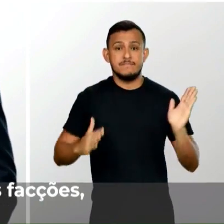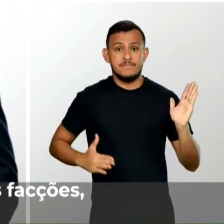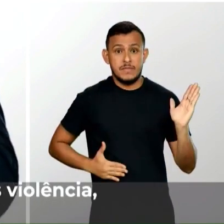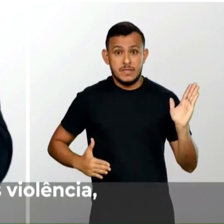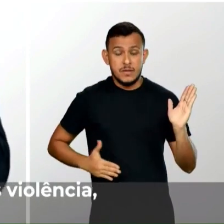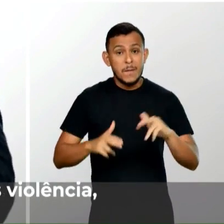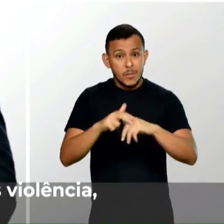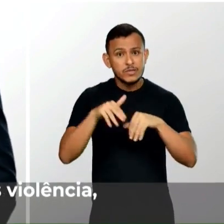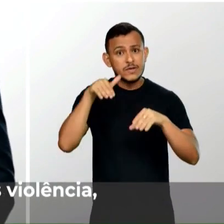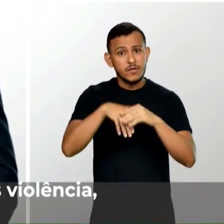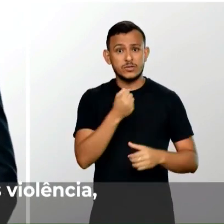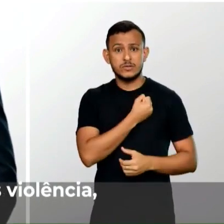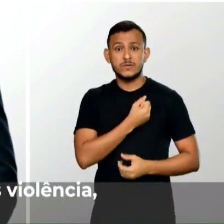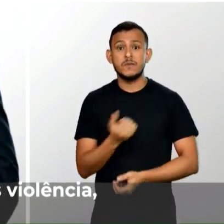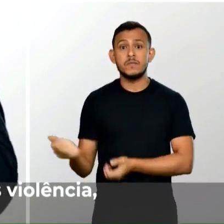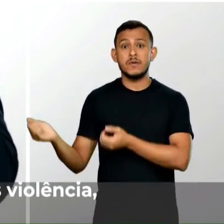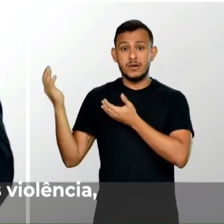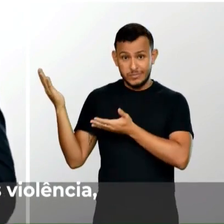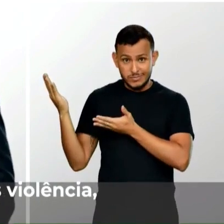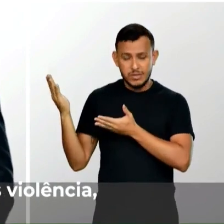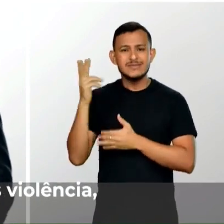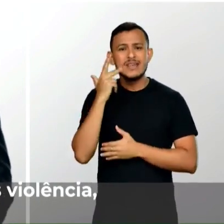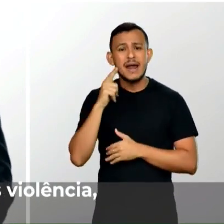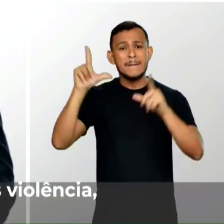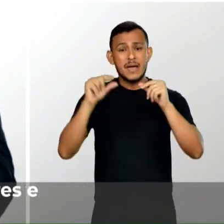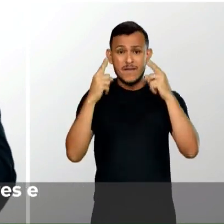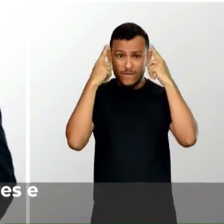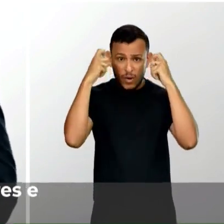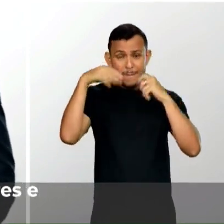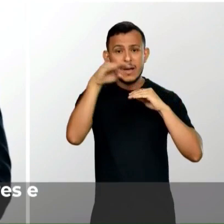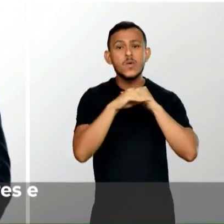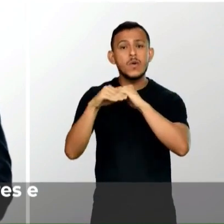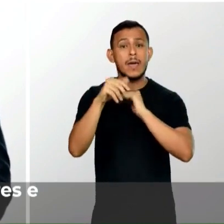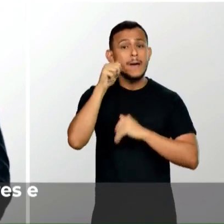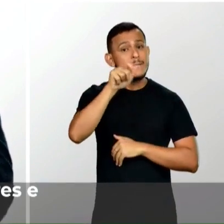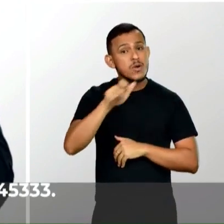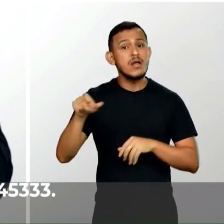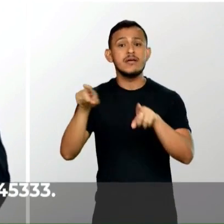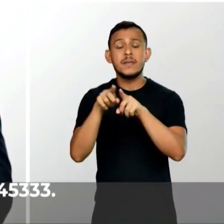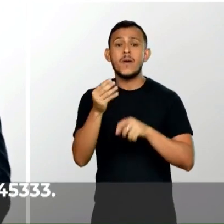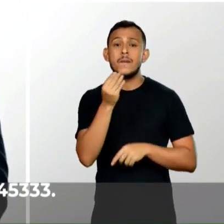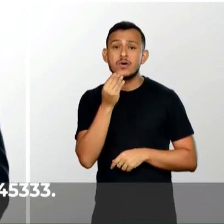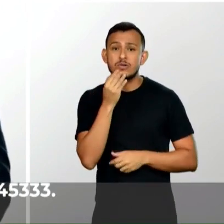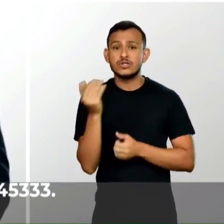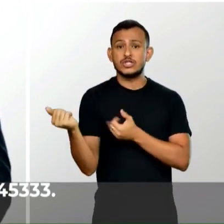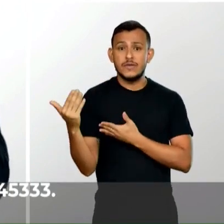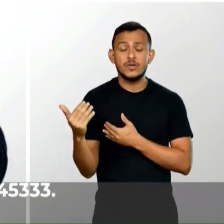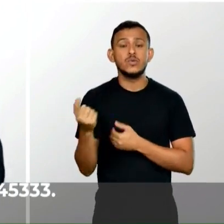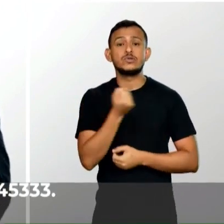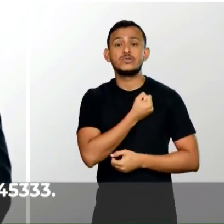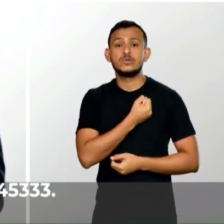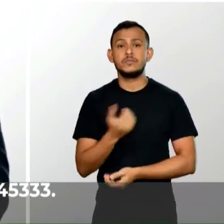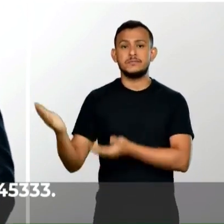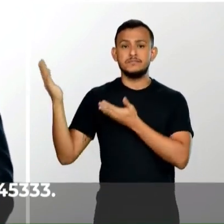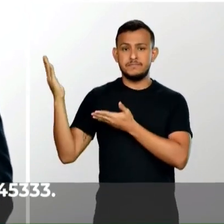financeiramente as facções. Vote 45333 por um Ceará com menos violência, mais igualdade para as mulheres e oportunidade para a